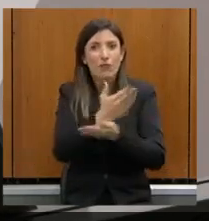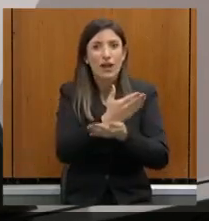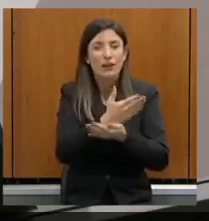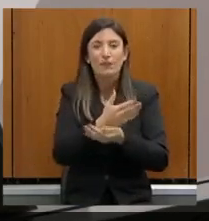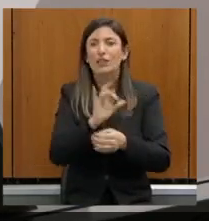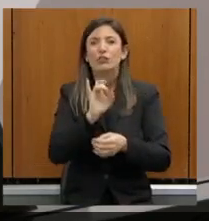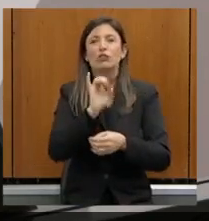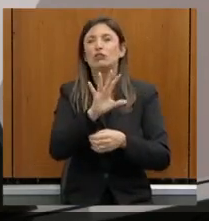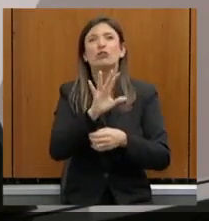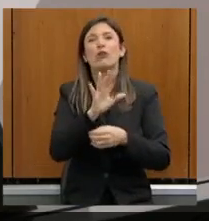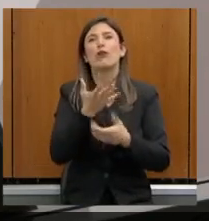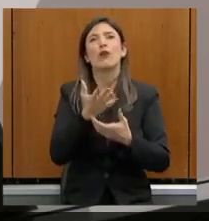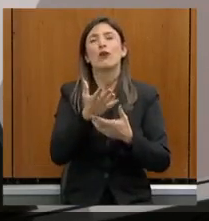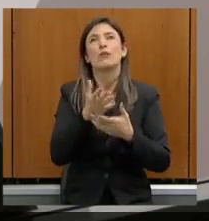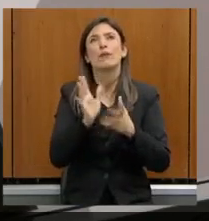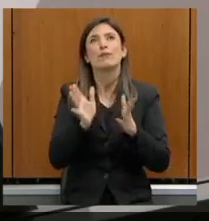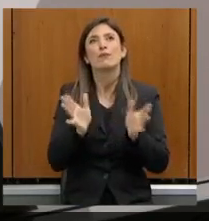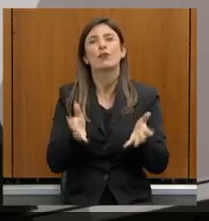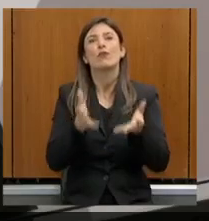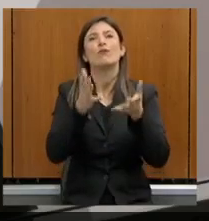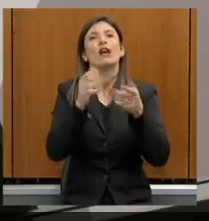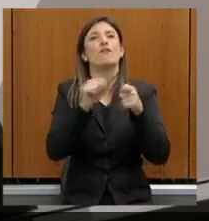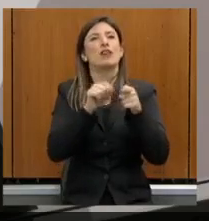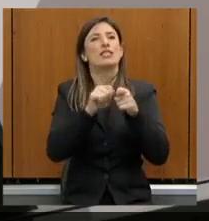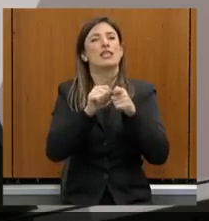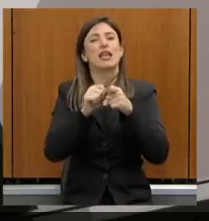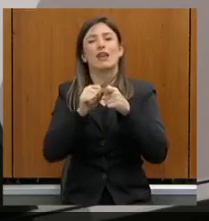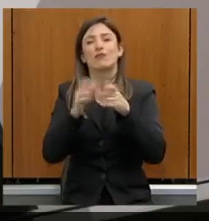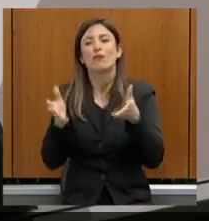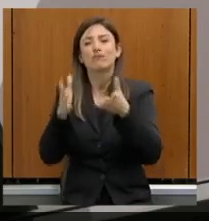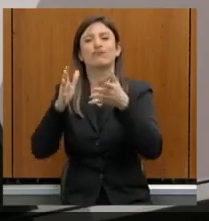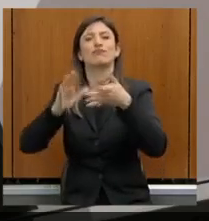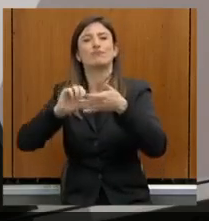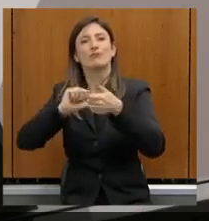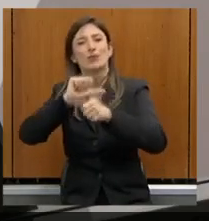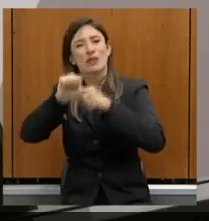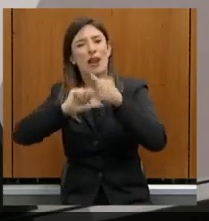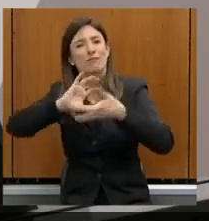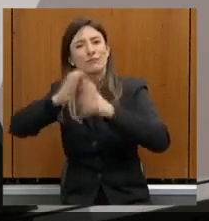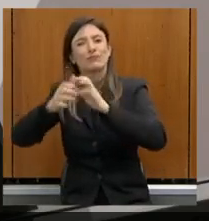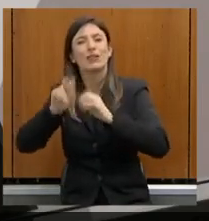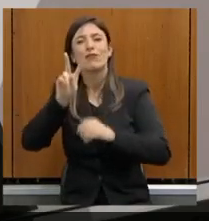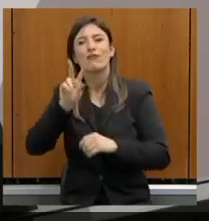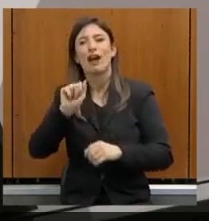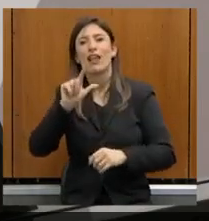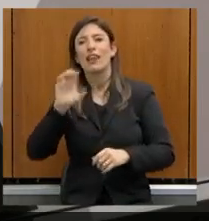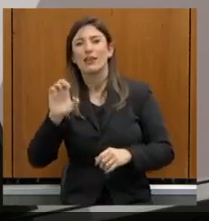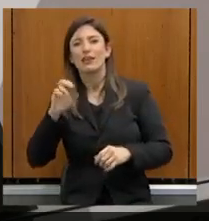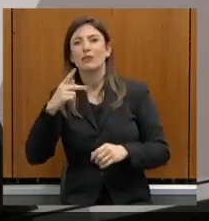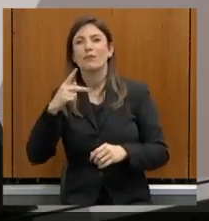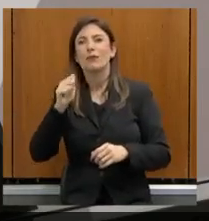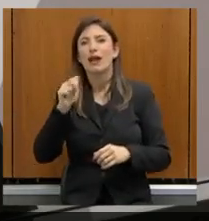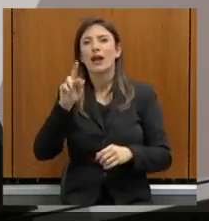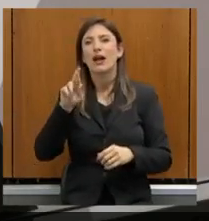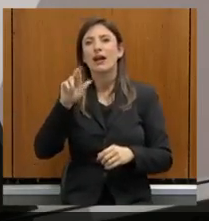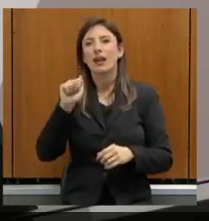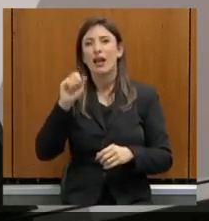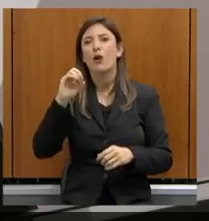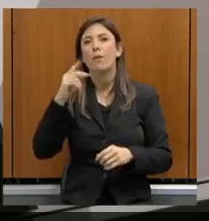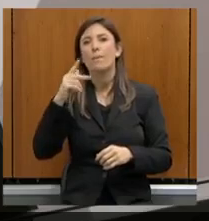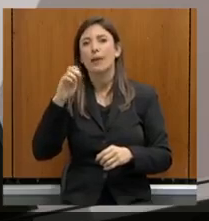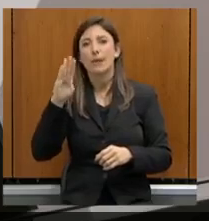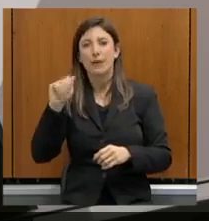claro, que é para promover o Vale do Paralpeba em primeira instância, mas sabemos todos